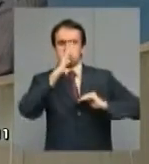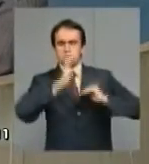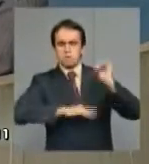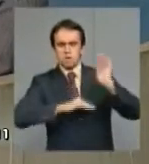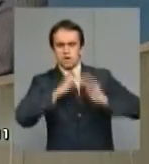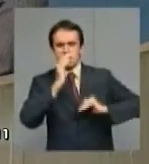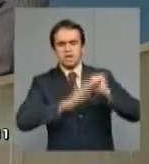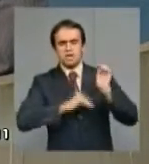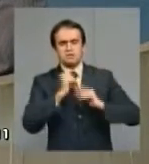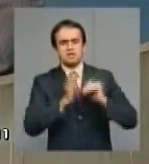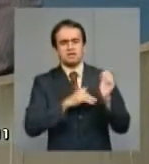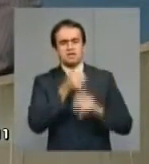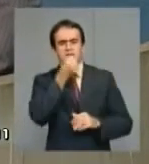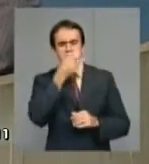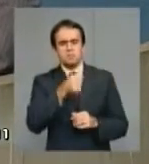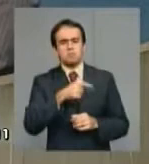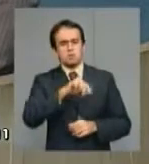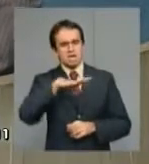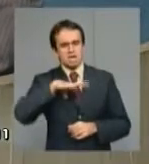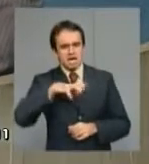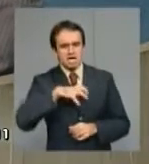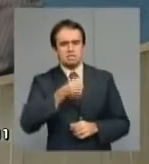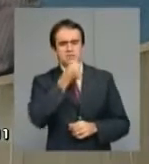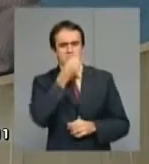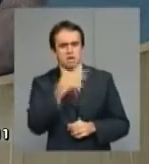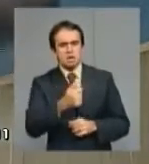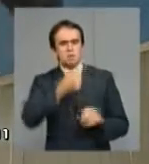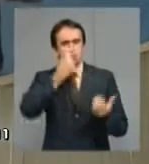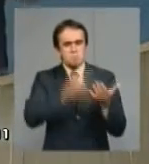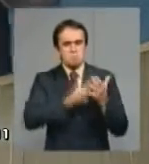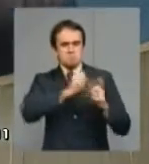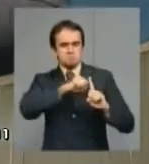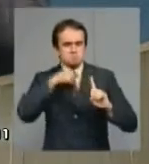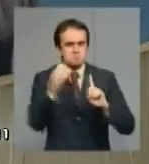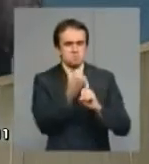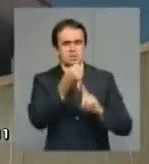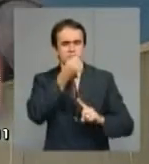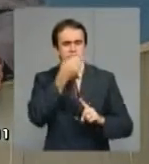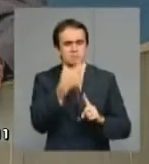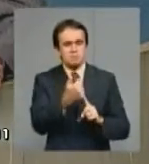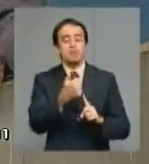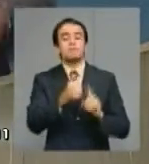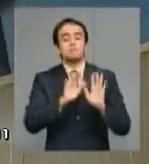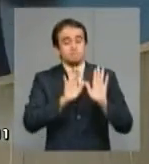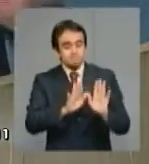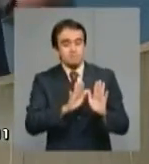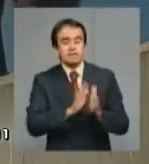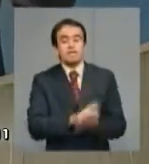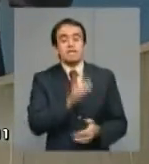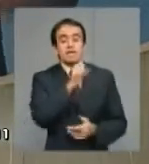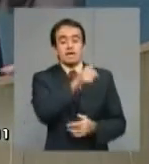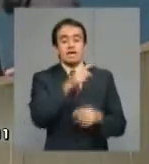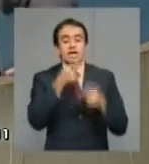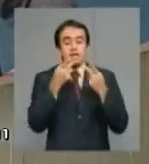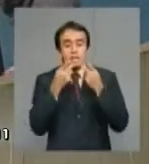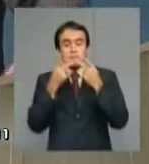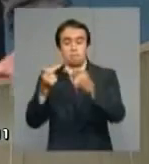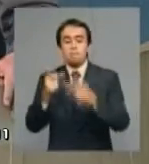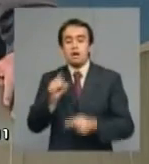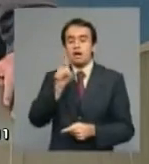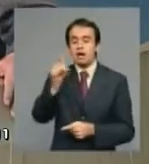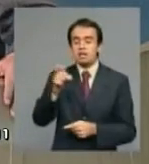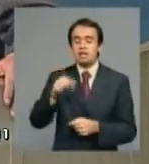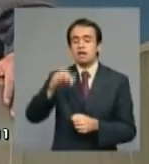profissional da ética, do compromisso social, deputado Wellington, ele está denunciando